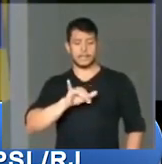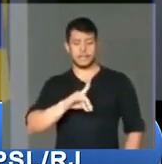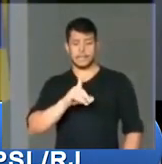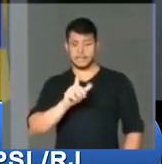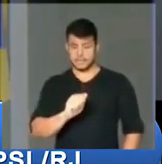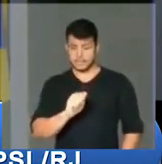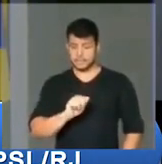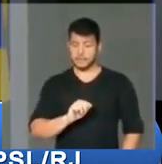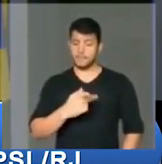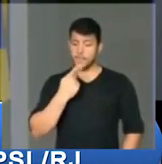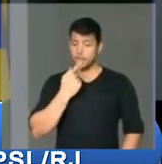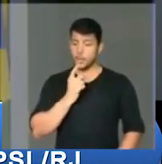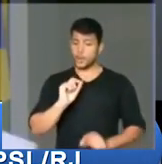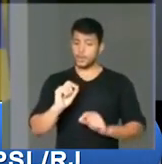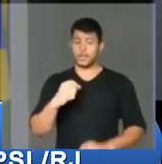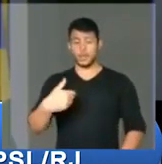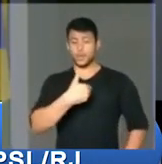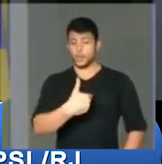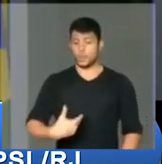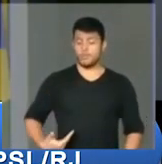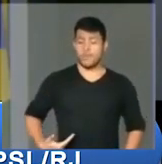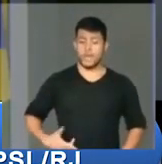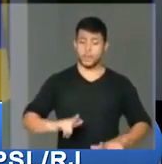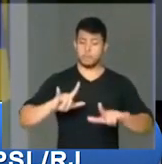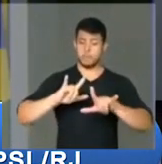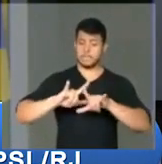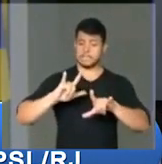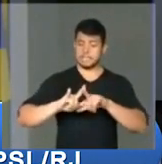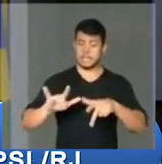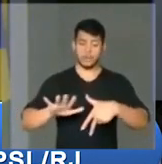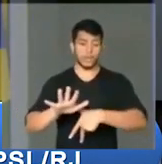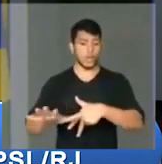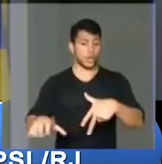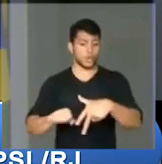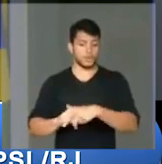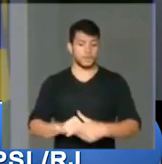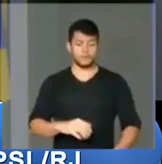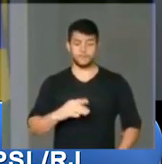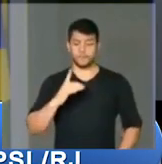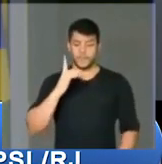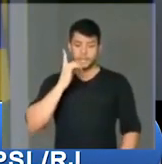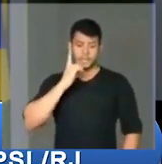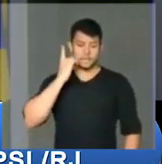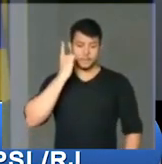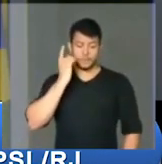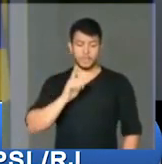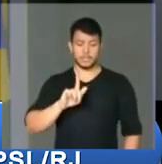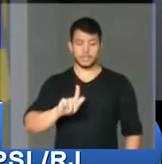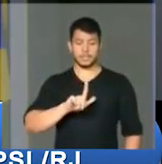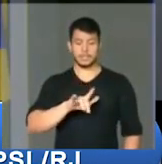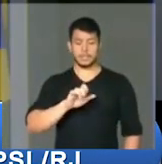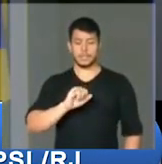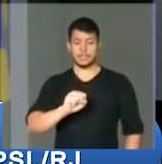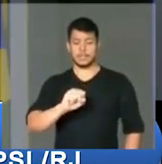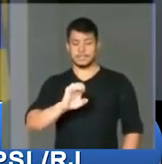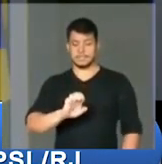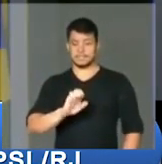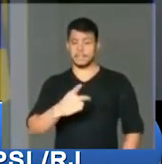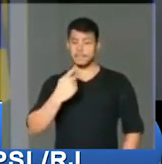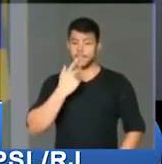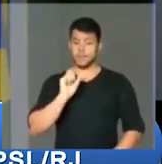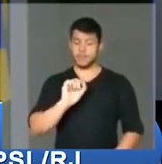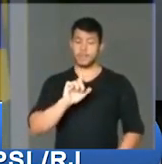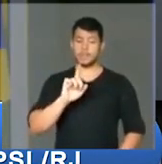de milicianos e de corruptos. A deputada Gleisi Hoffmann dizendo que quem tem ligação com milícia e crime